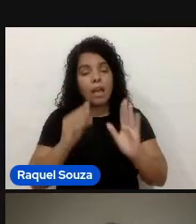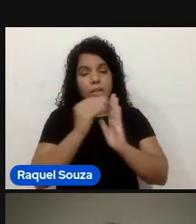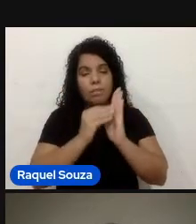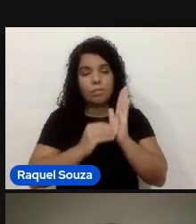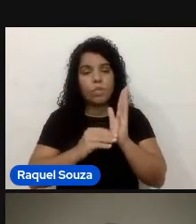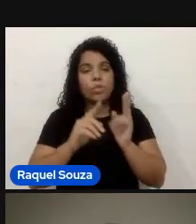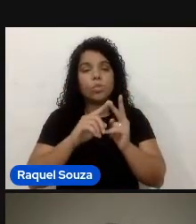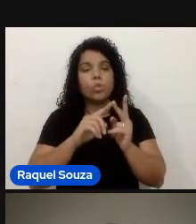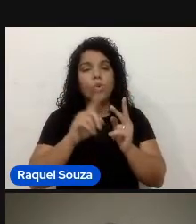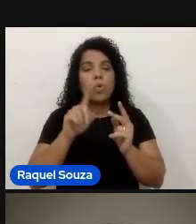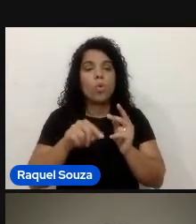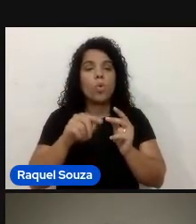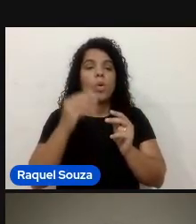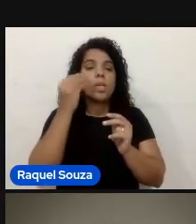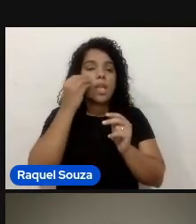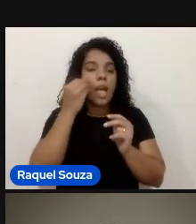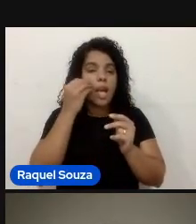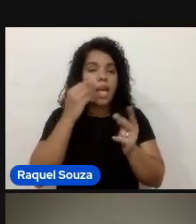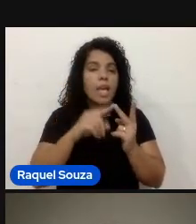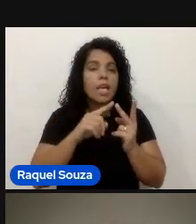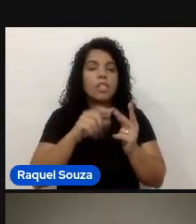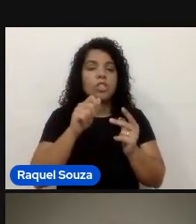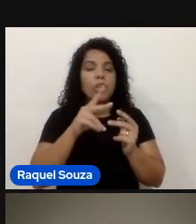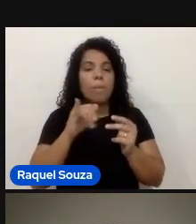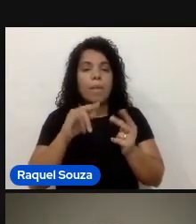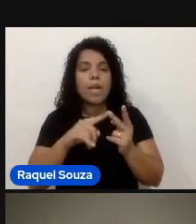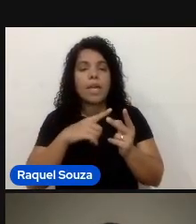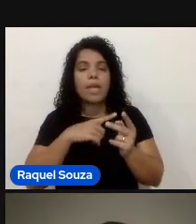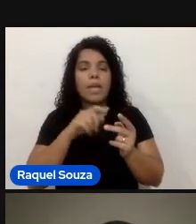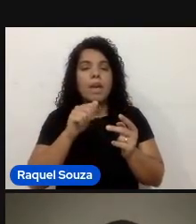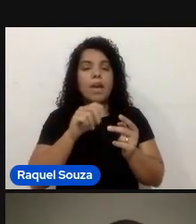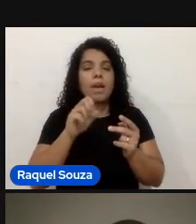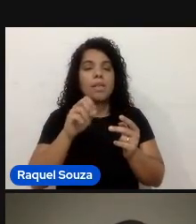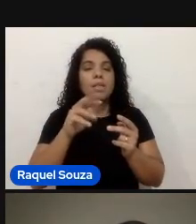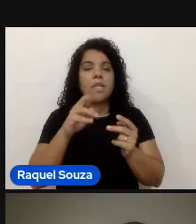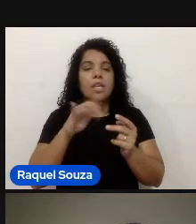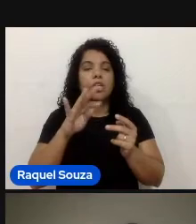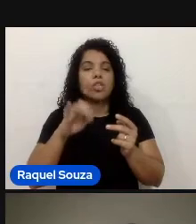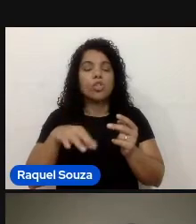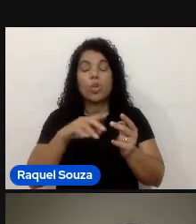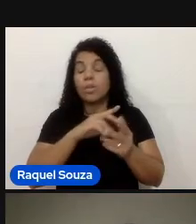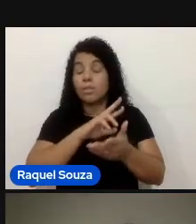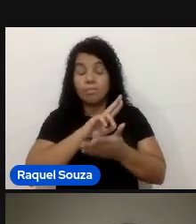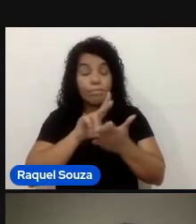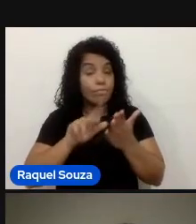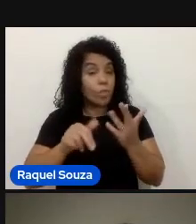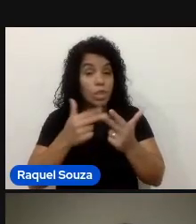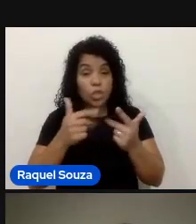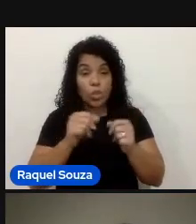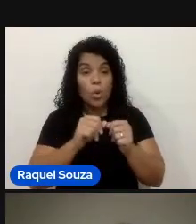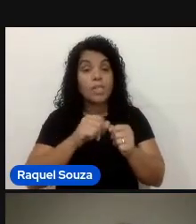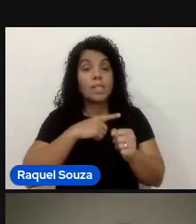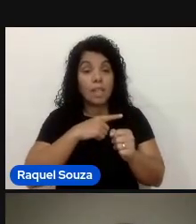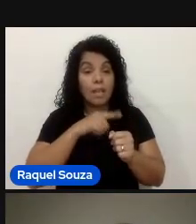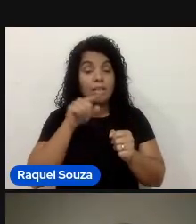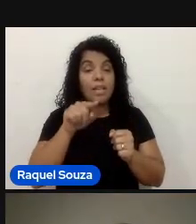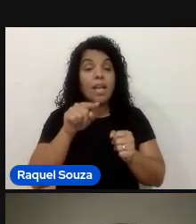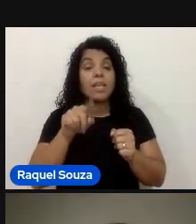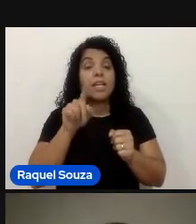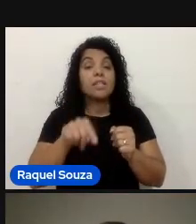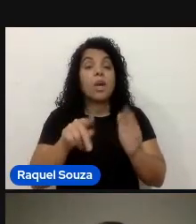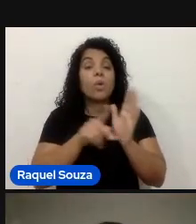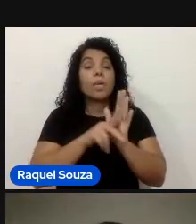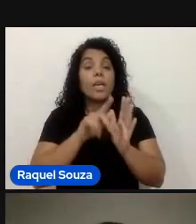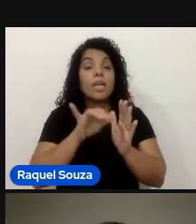deles, annotations, teste de API, asserções, e assim vai, tem muita coisa. E aqui são guias específicos